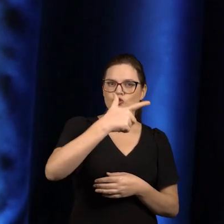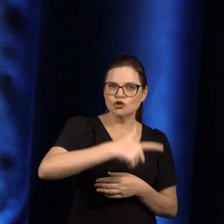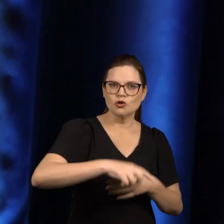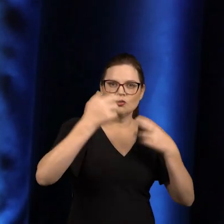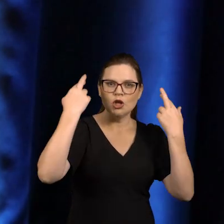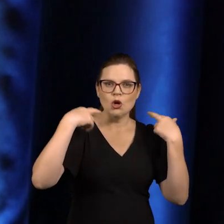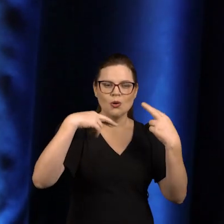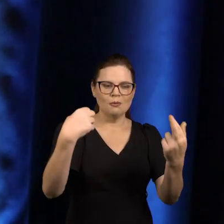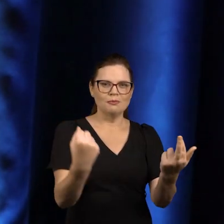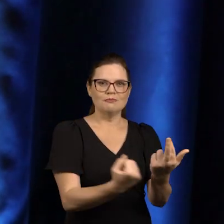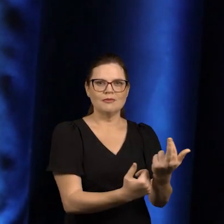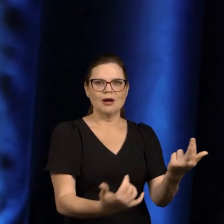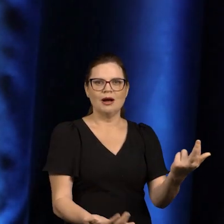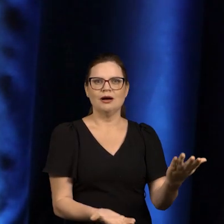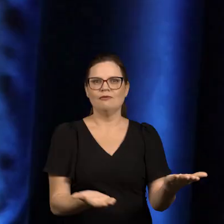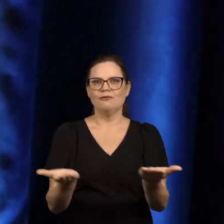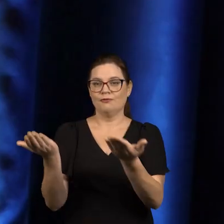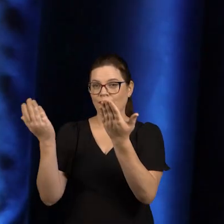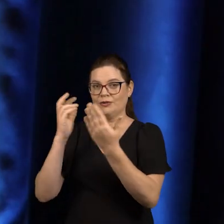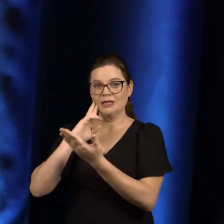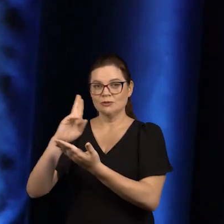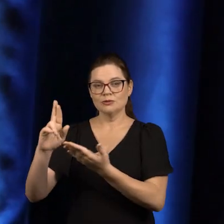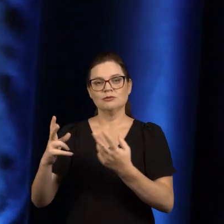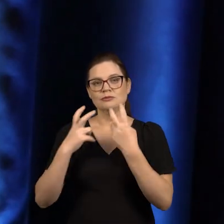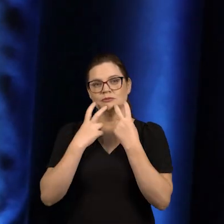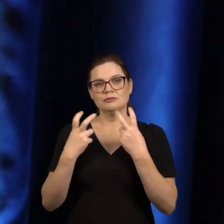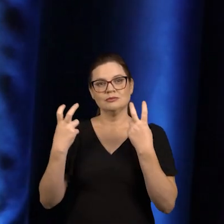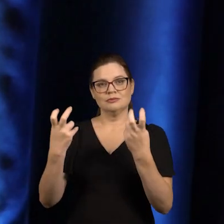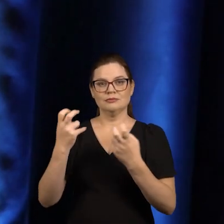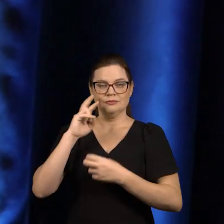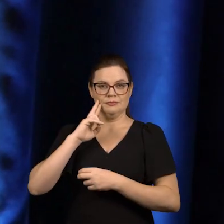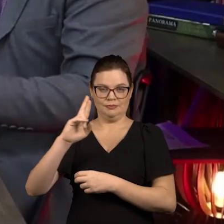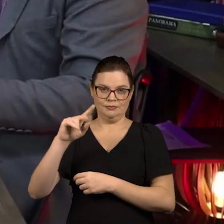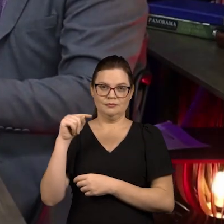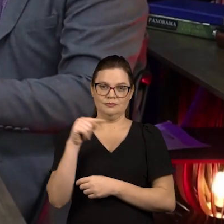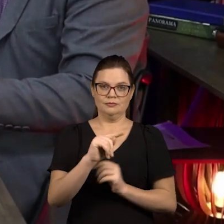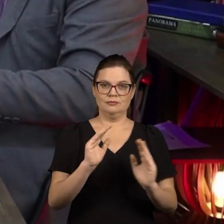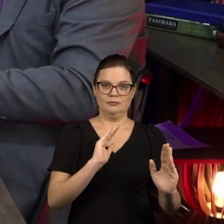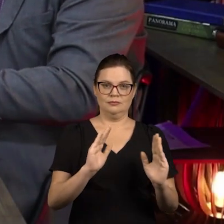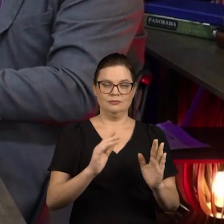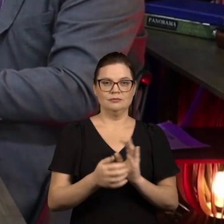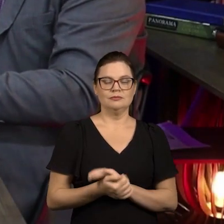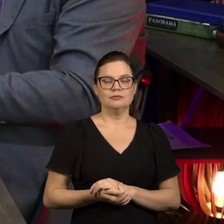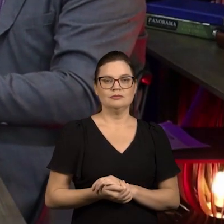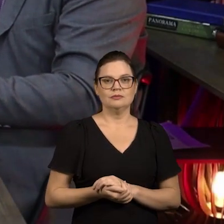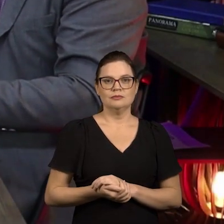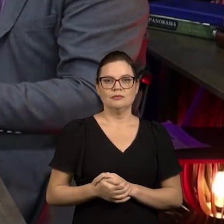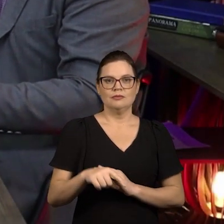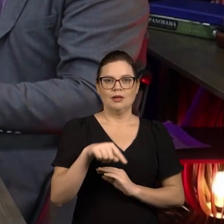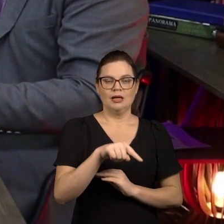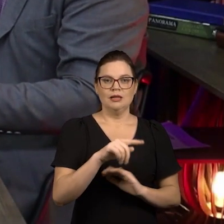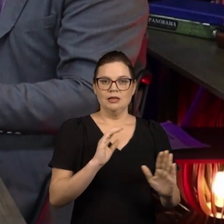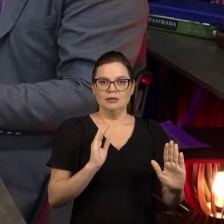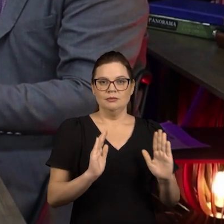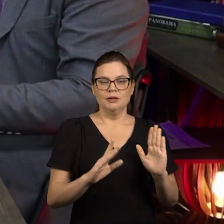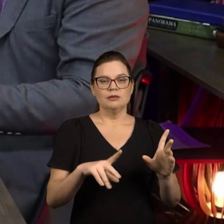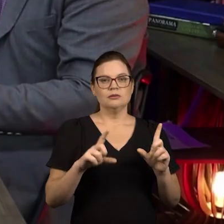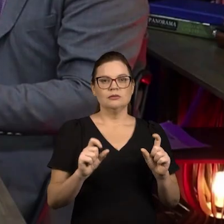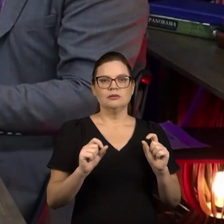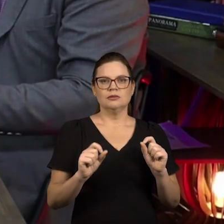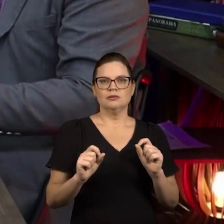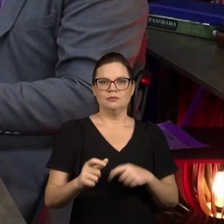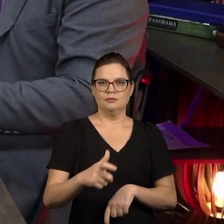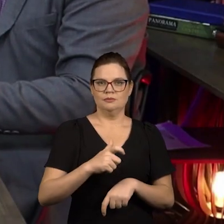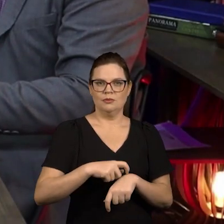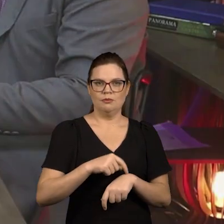Então, ali ele invoca o nome do Senhor. Nesse meio termo aqui, agora, nesse meio momento aqui, é o momento em que